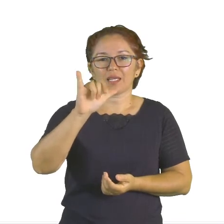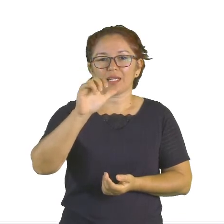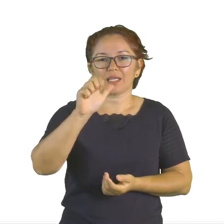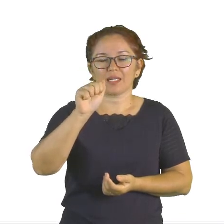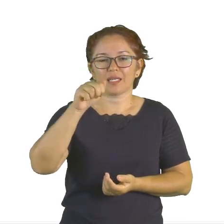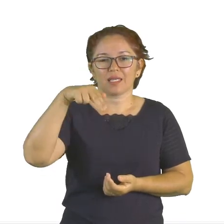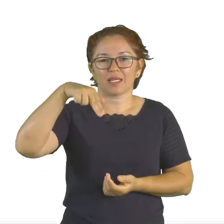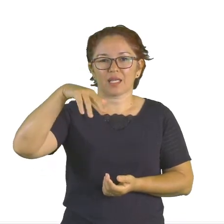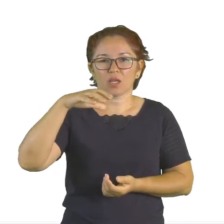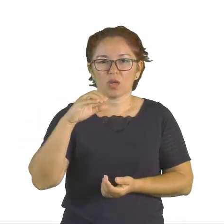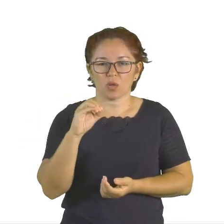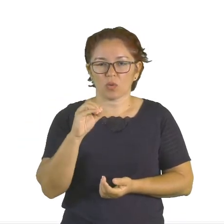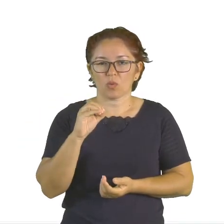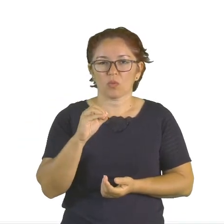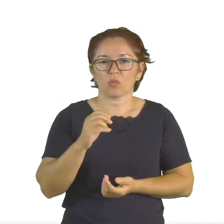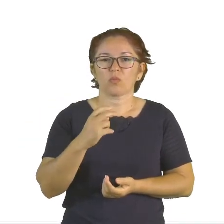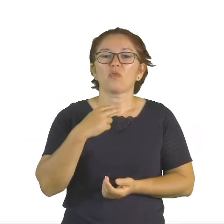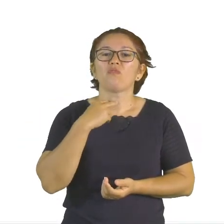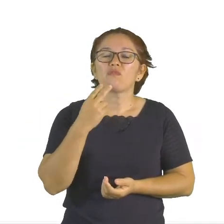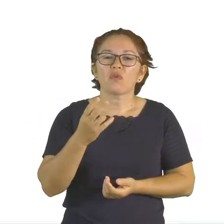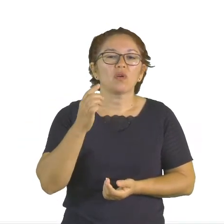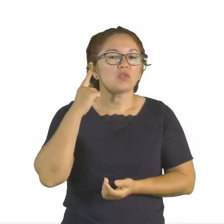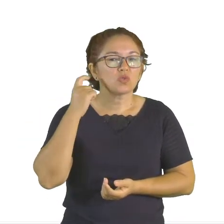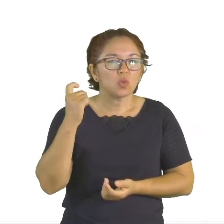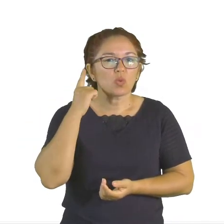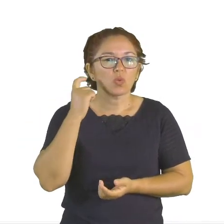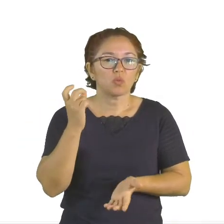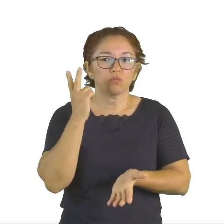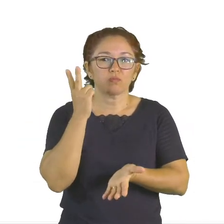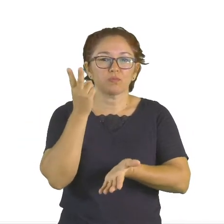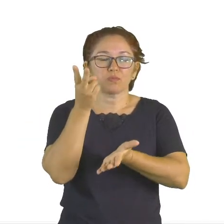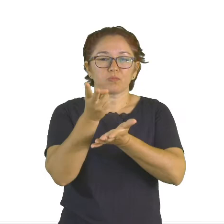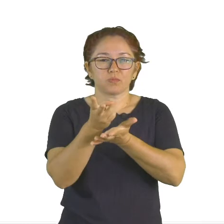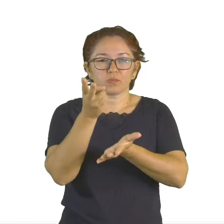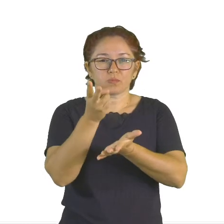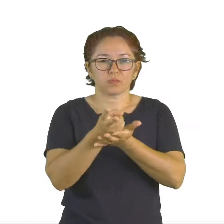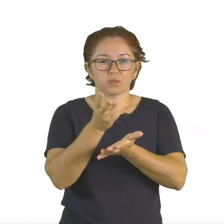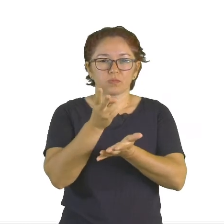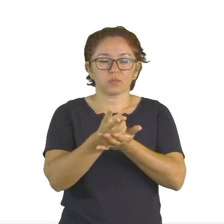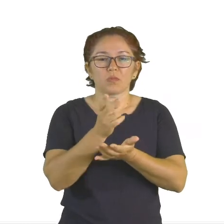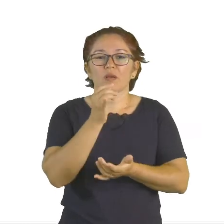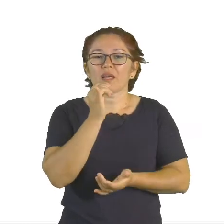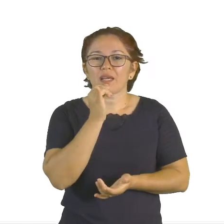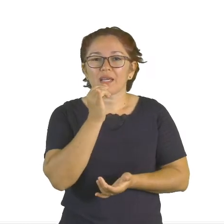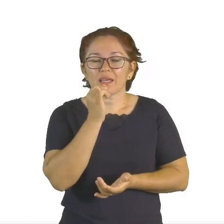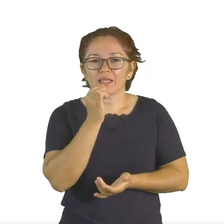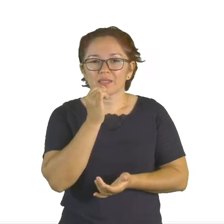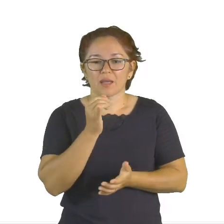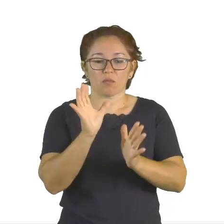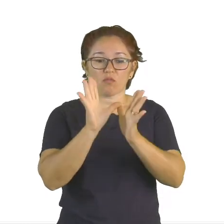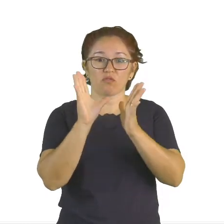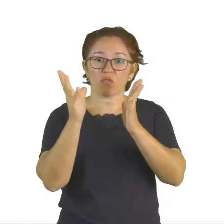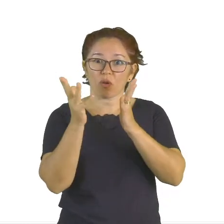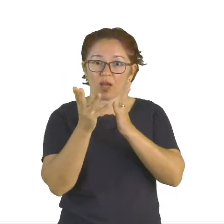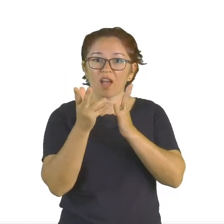sons, sendo uma figura de linguagem que ocorre por meio da repetição de vogais.